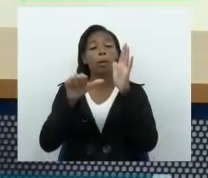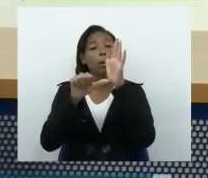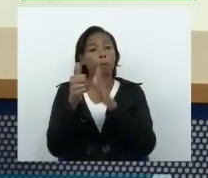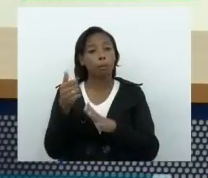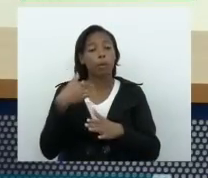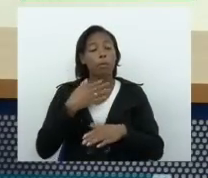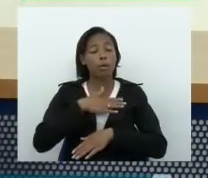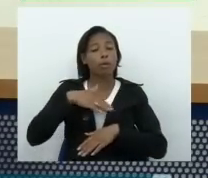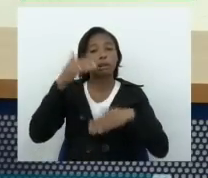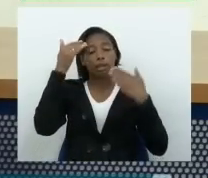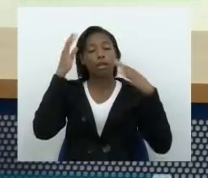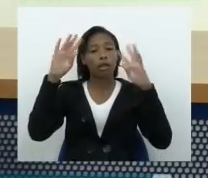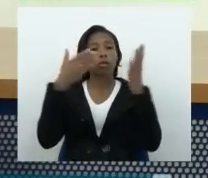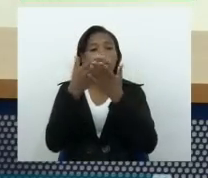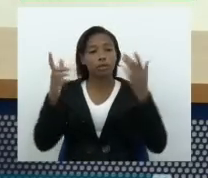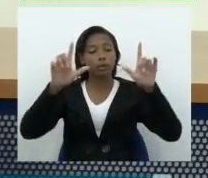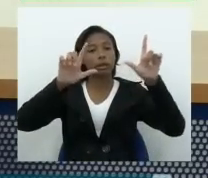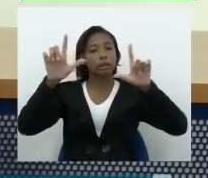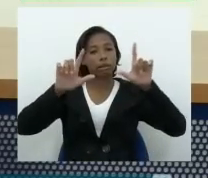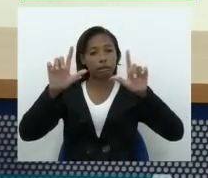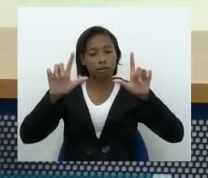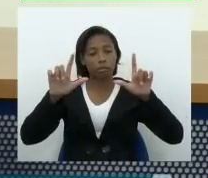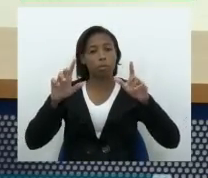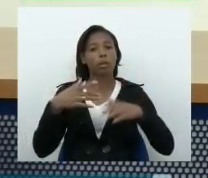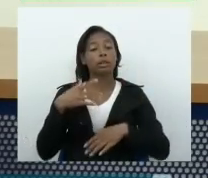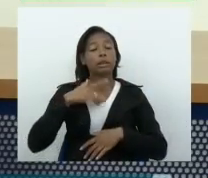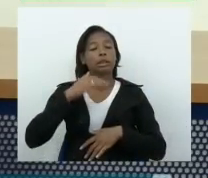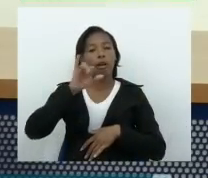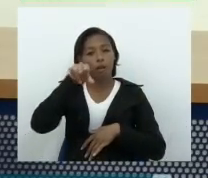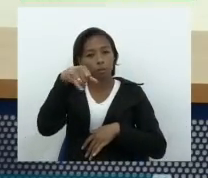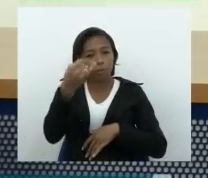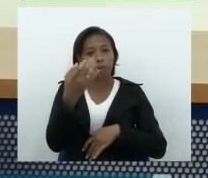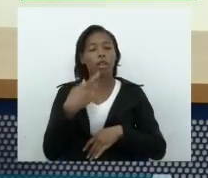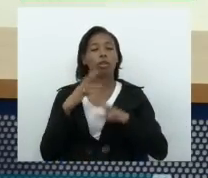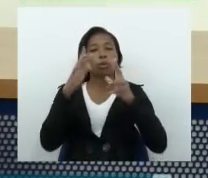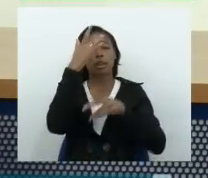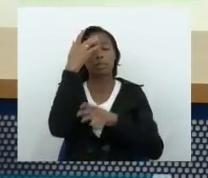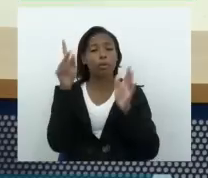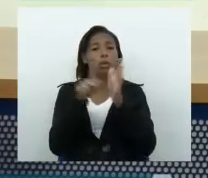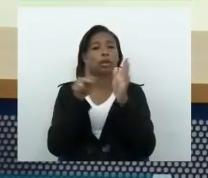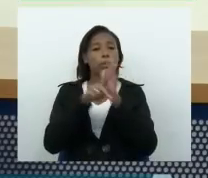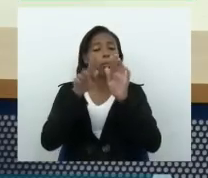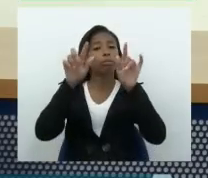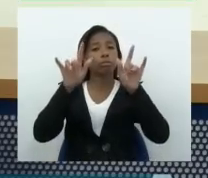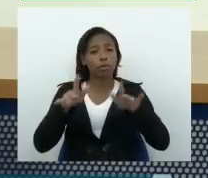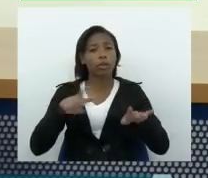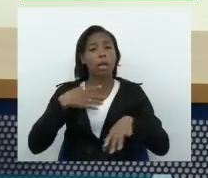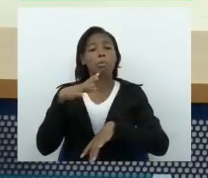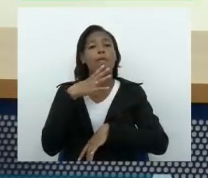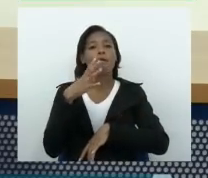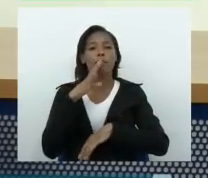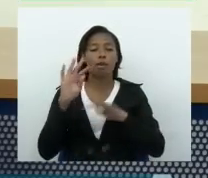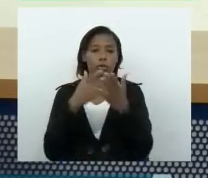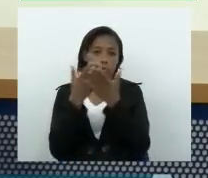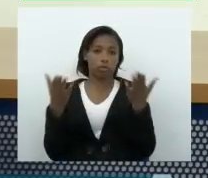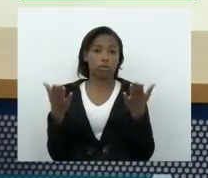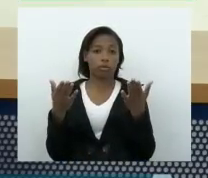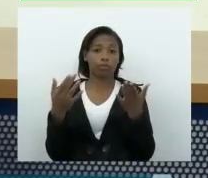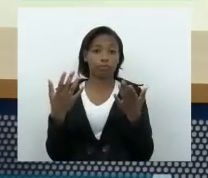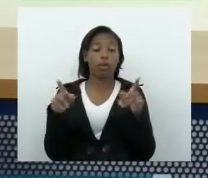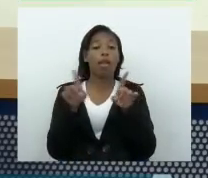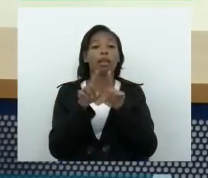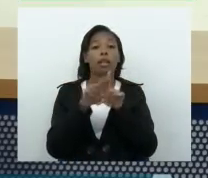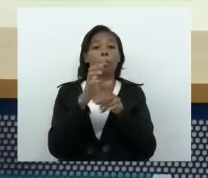Primeiramente, quero agradecer à TV Câmara por essa oportunidade para que todos os guarulhenses conheçam um pouco mais os candidatos. Quero